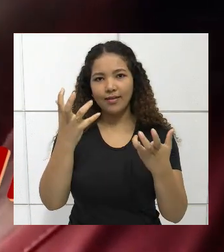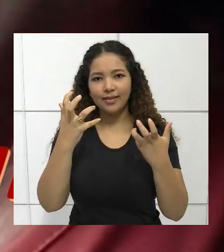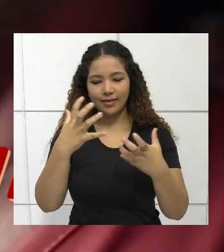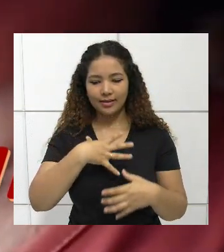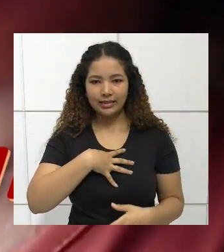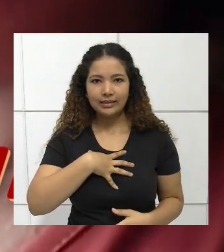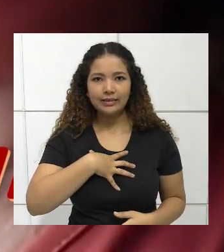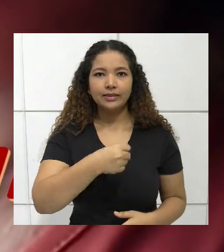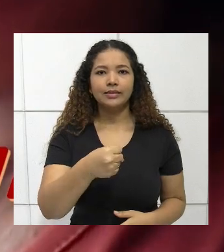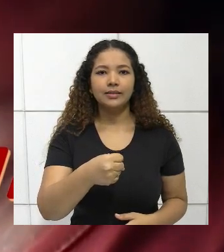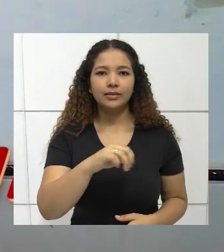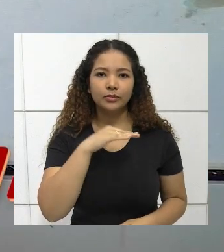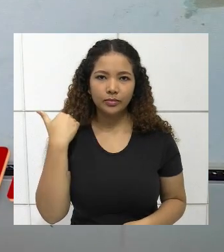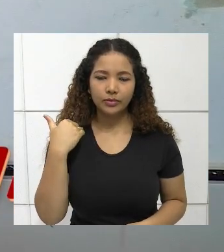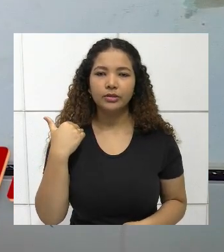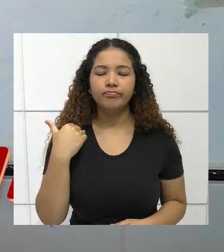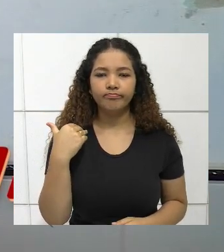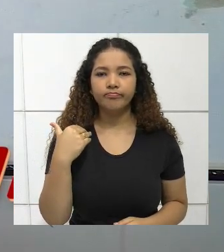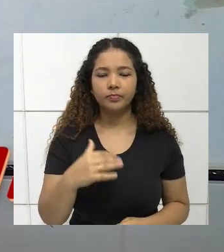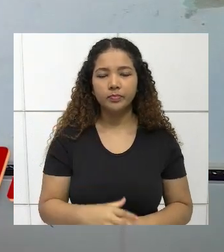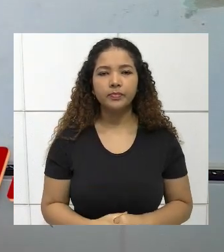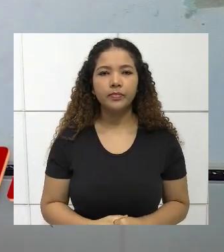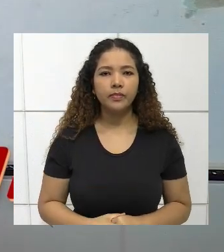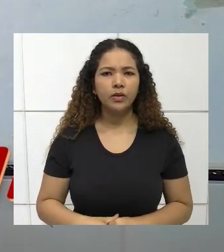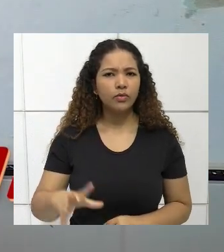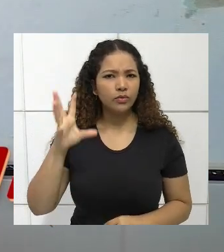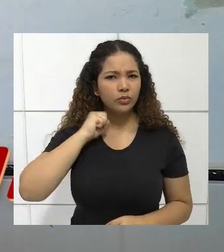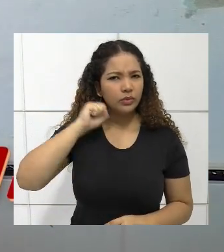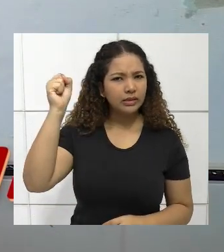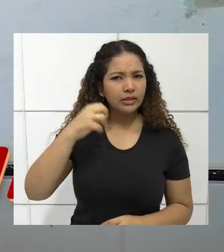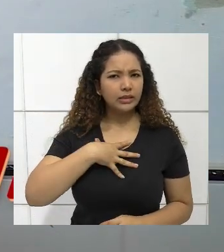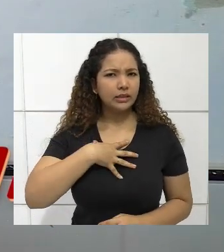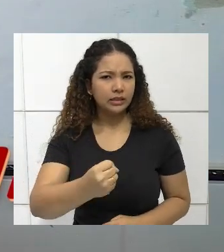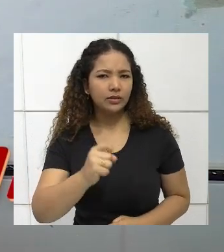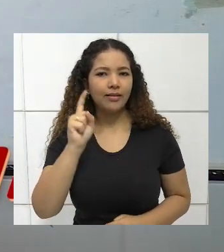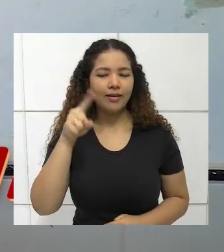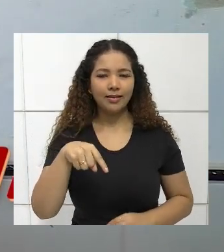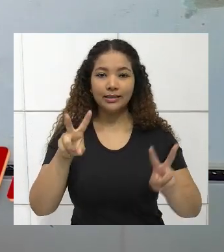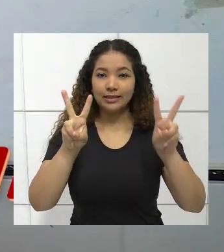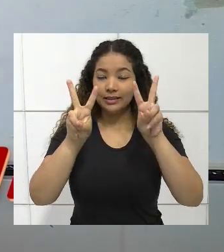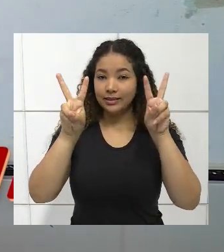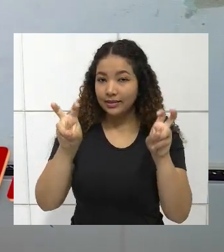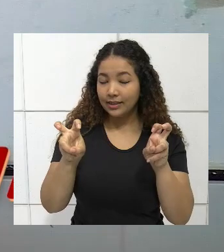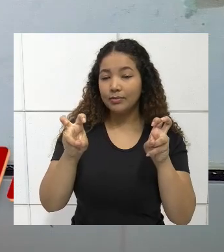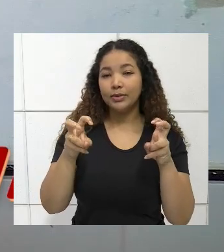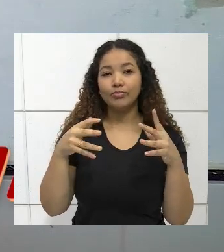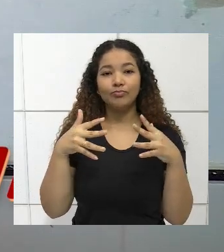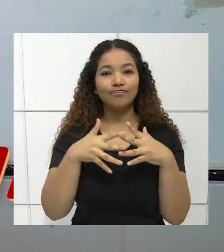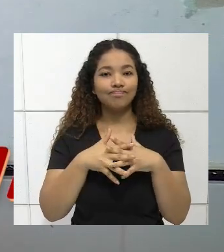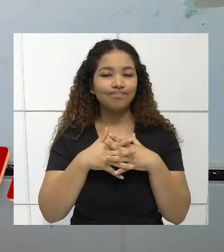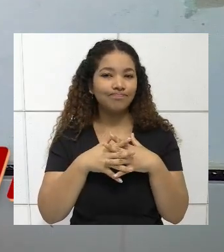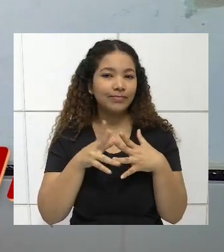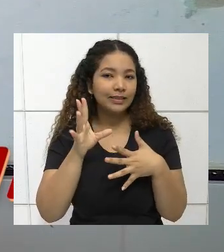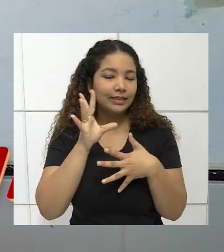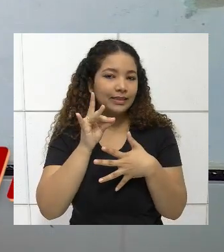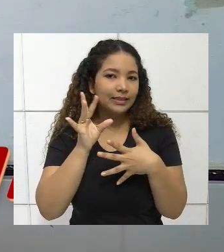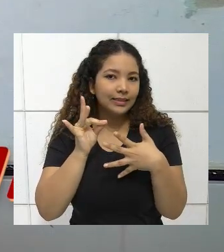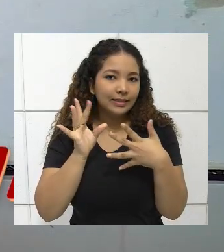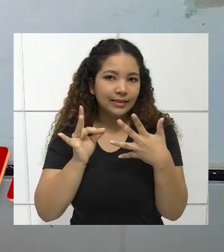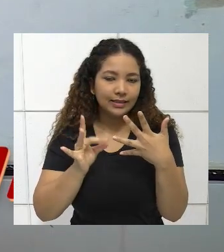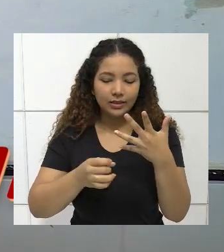a própria vida. O suicídio é um tema extremamente complexo, muito